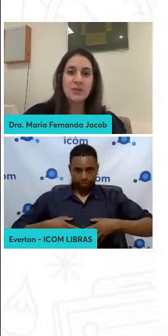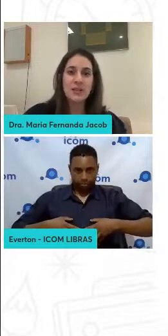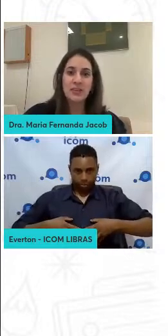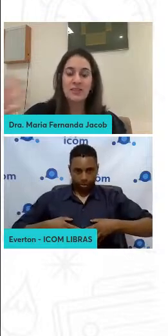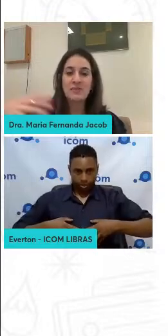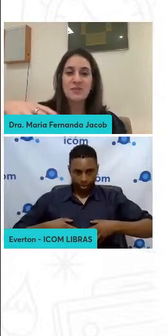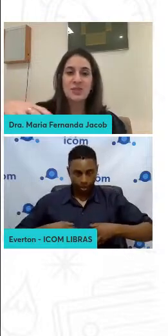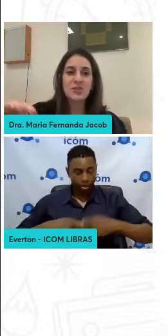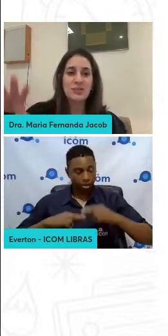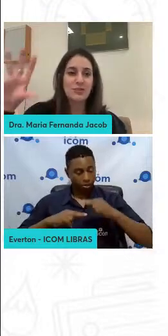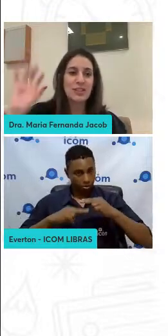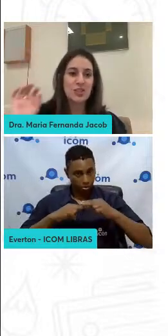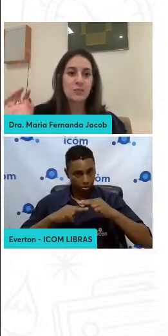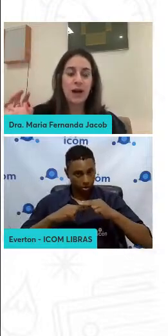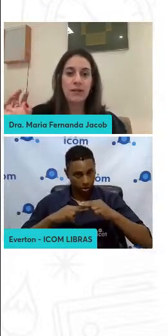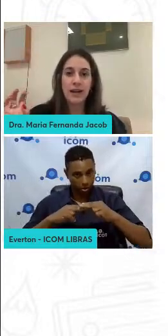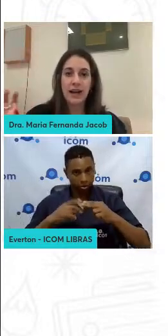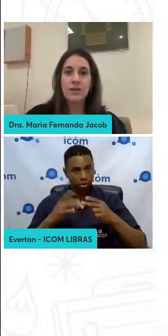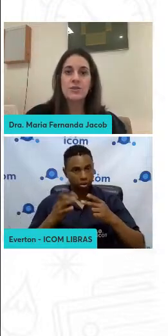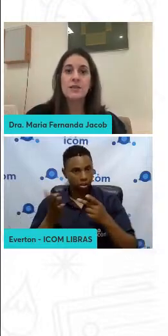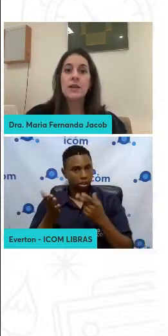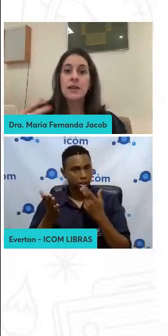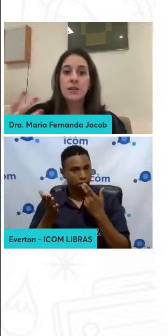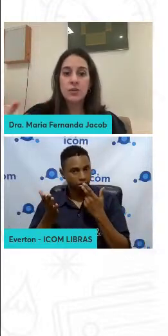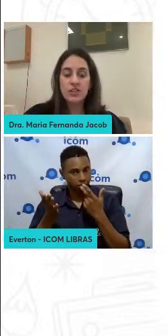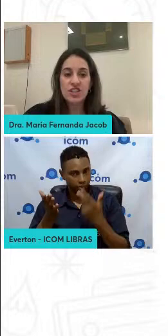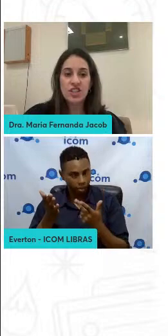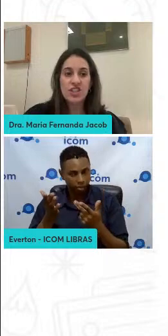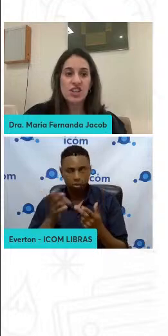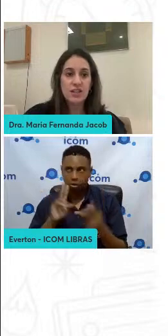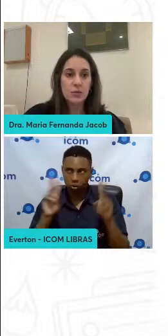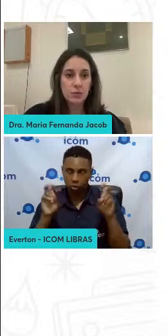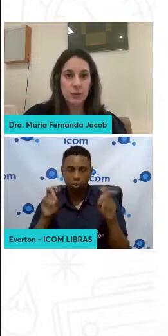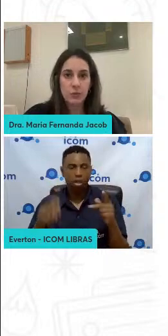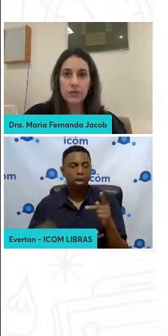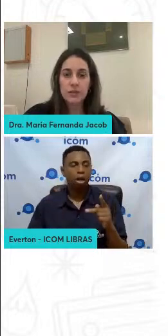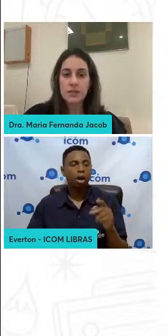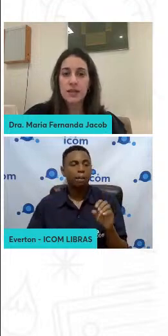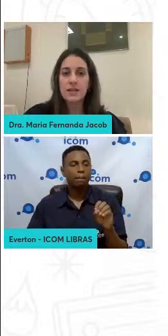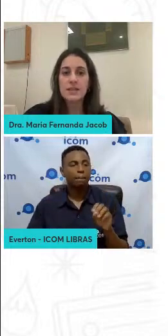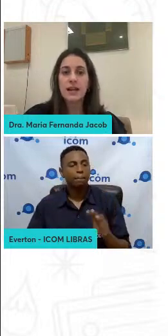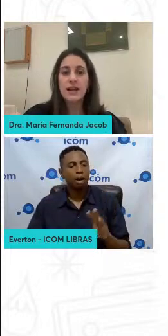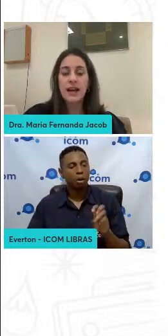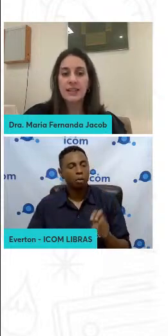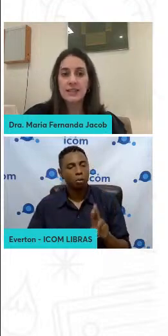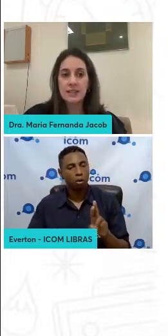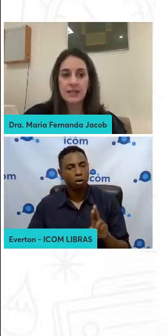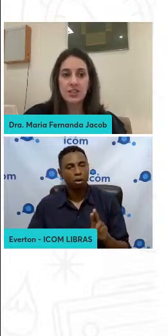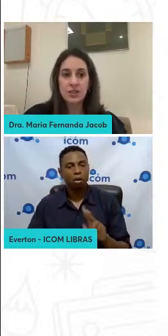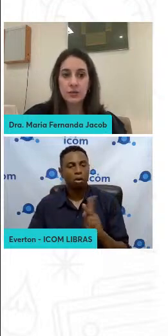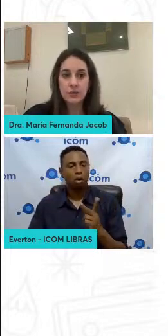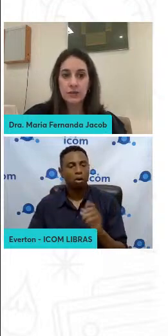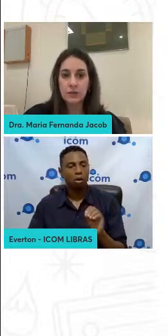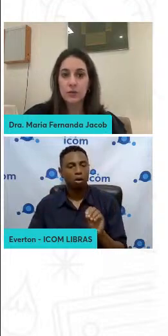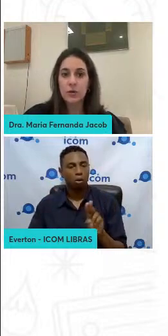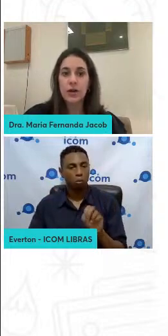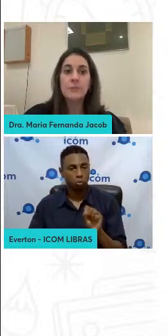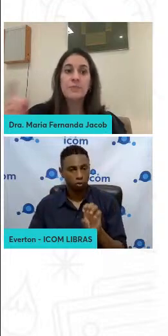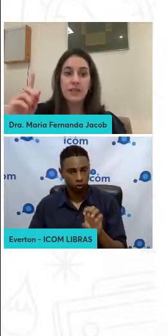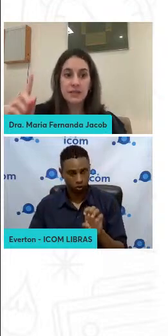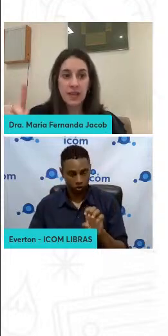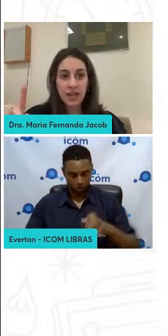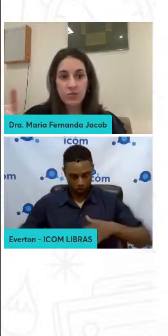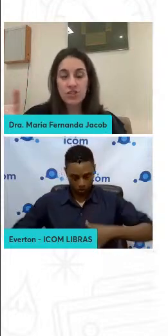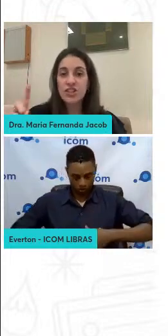falava muito no livro dele de Powerhouse, e hoje a gente já estuda muito na ciência a necessidade da contração do